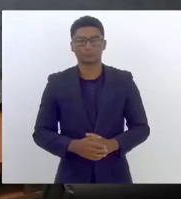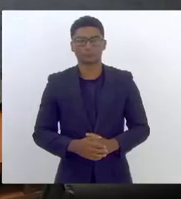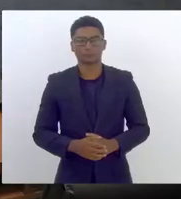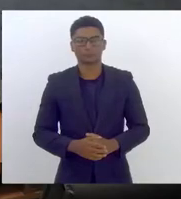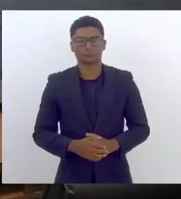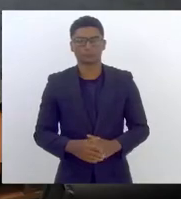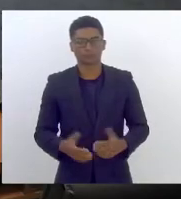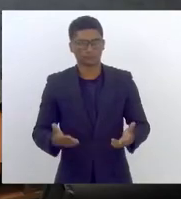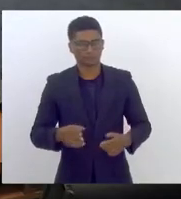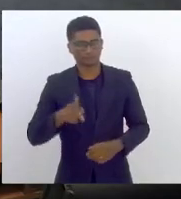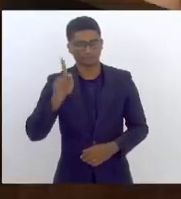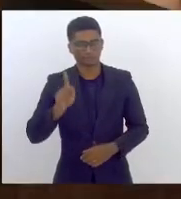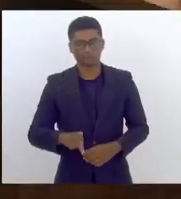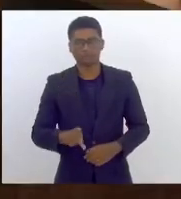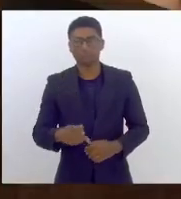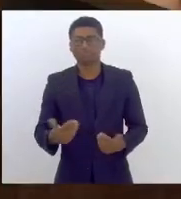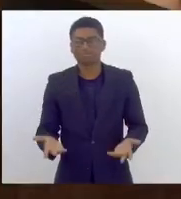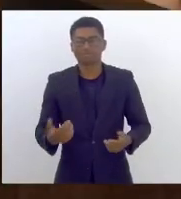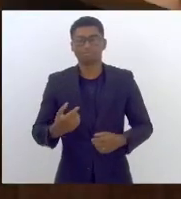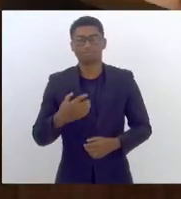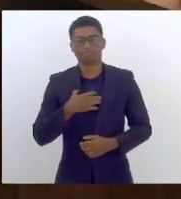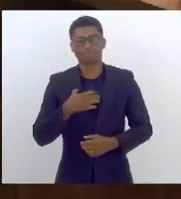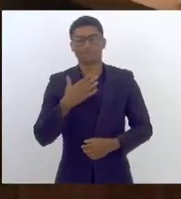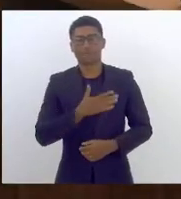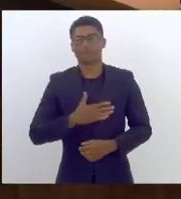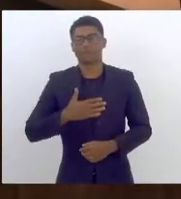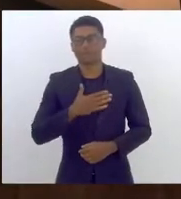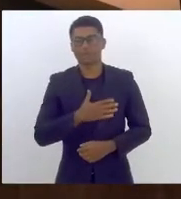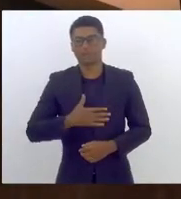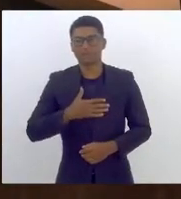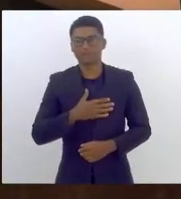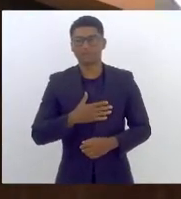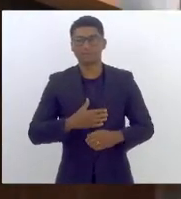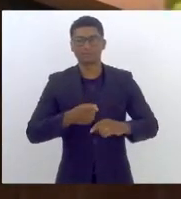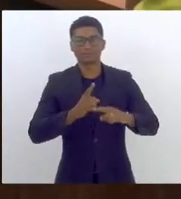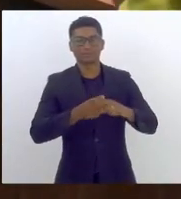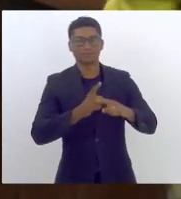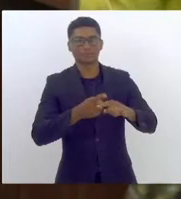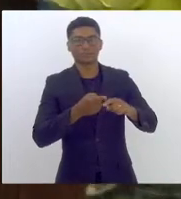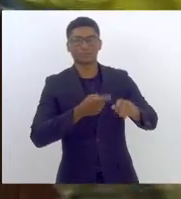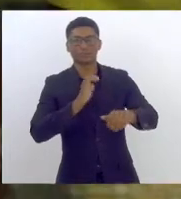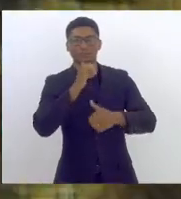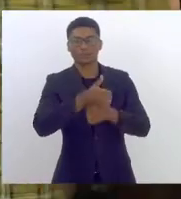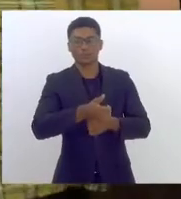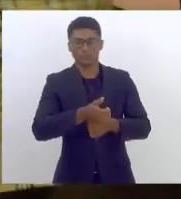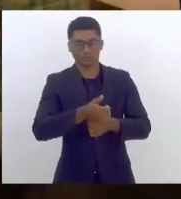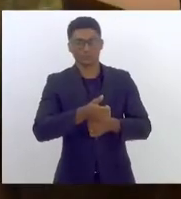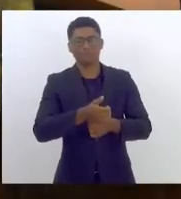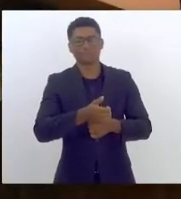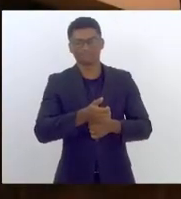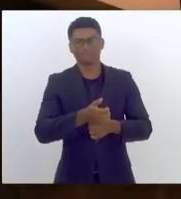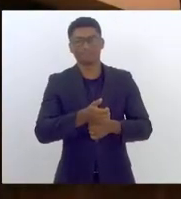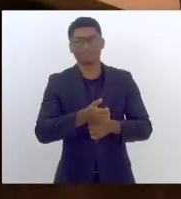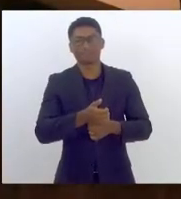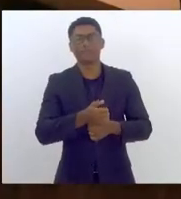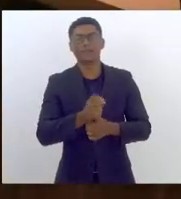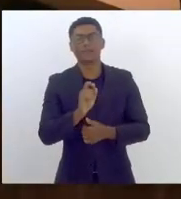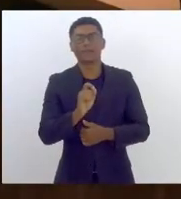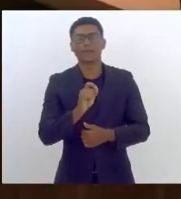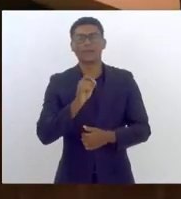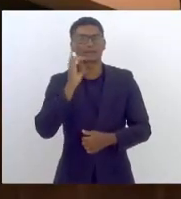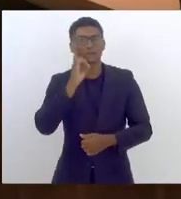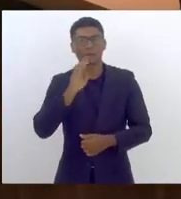senhor presidente é um prazer substituir como parecerista o deputado